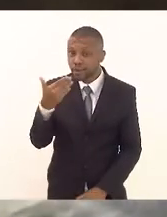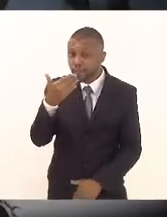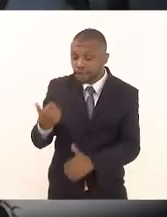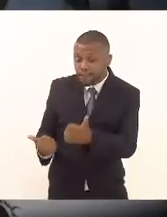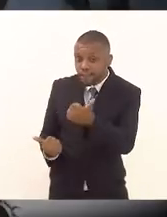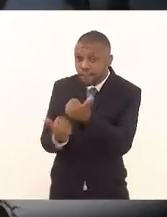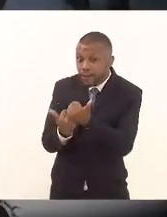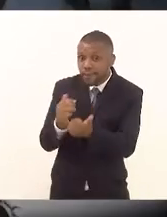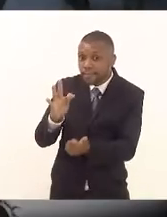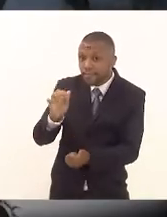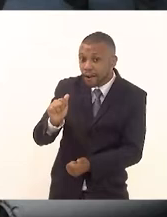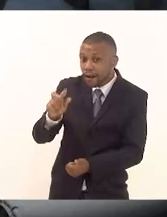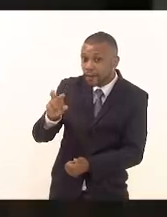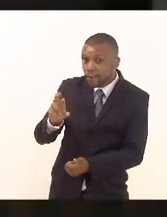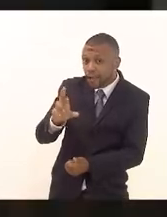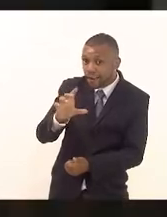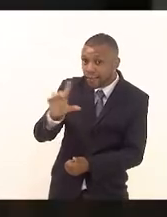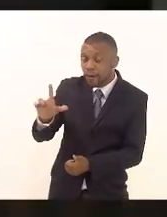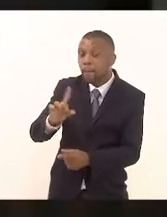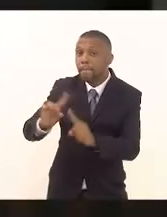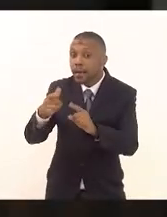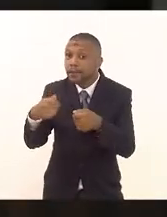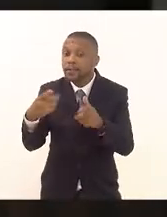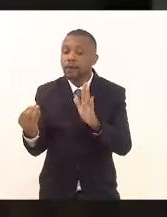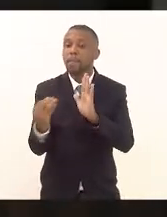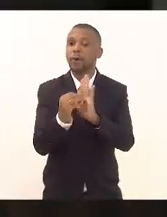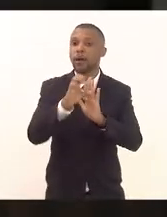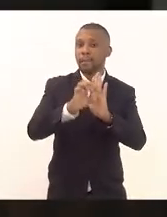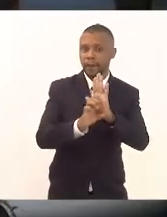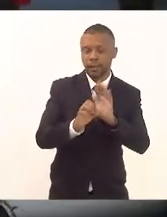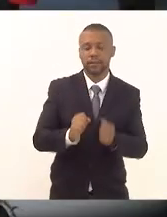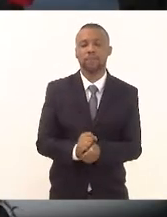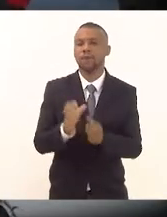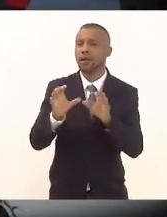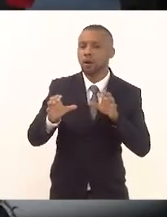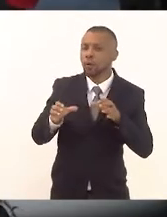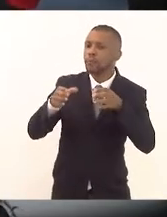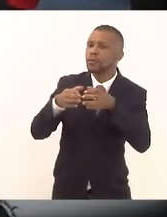emendas. Pela comissão de orçamento, deputado Márcio Pacheco.